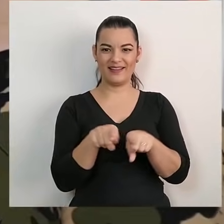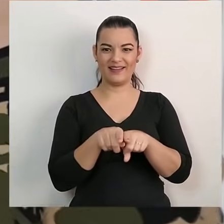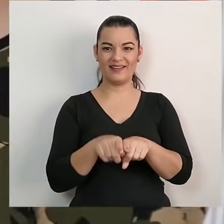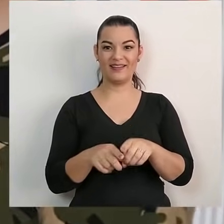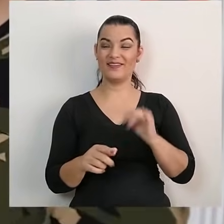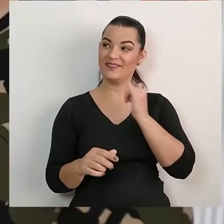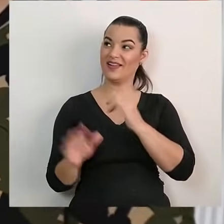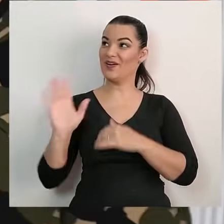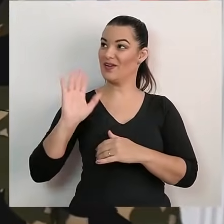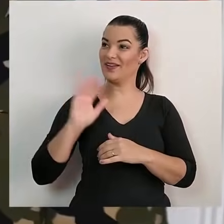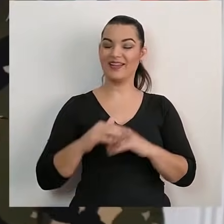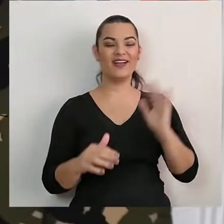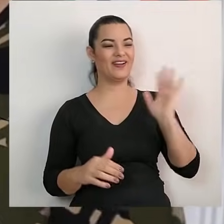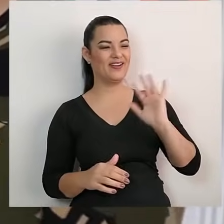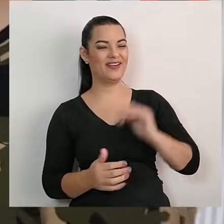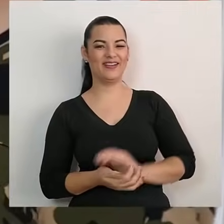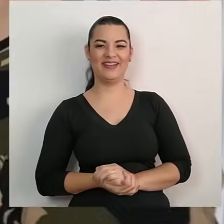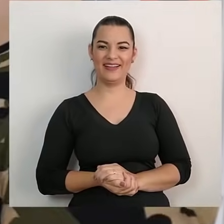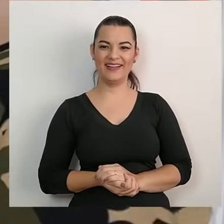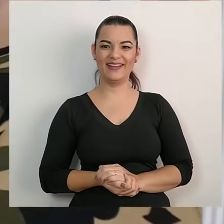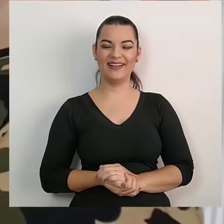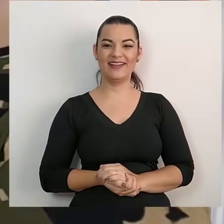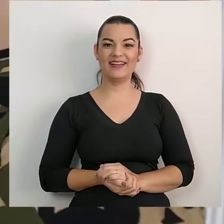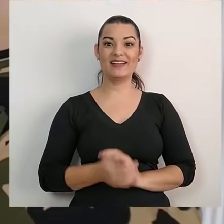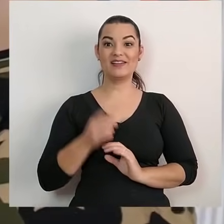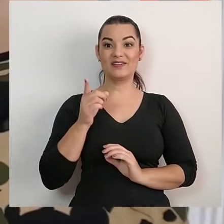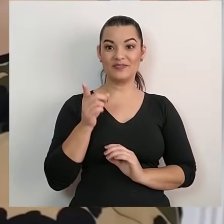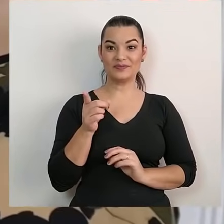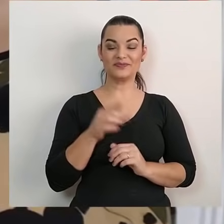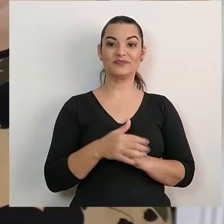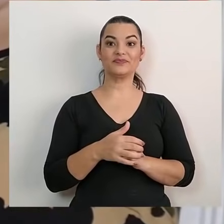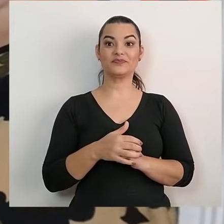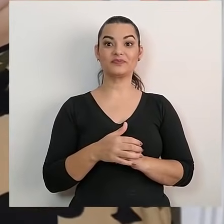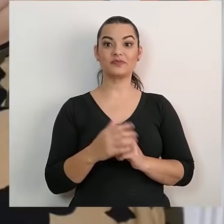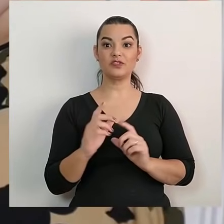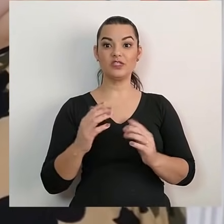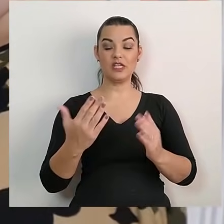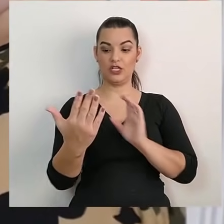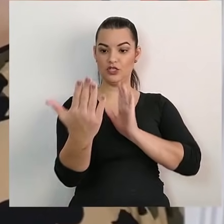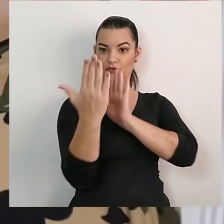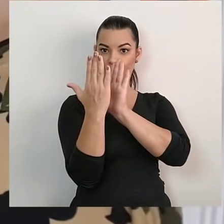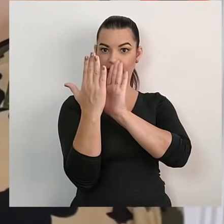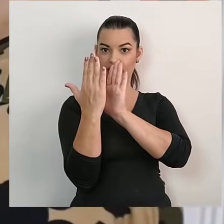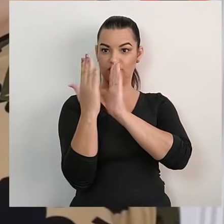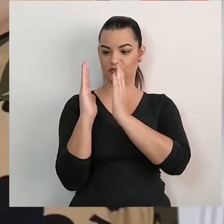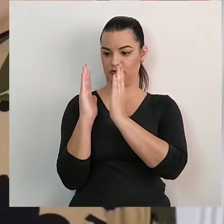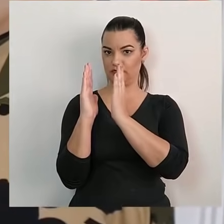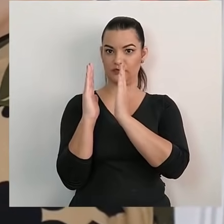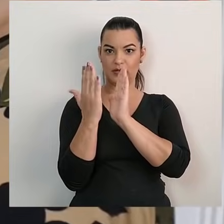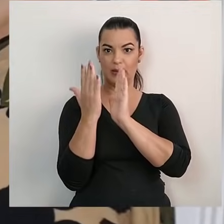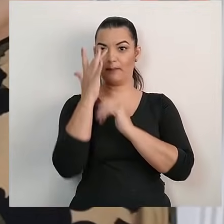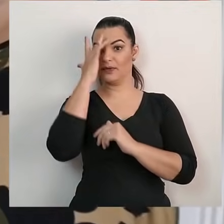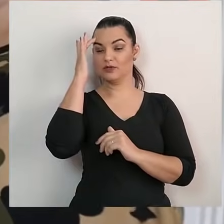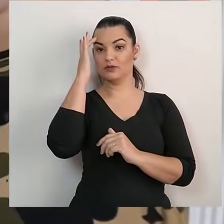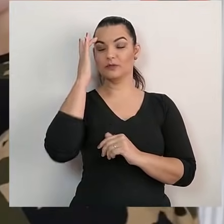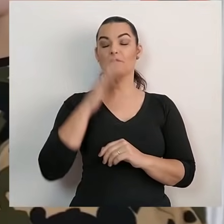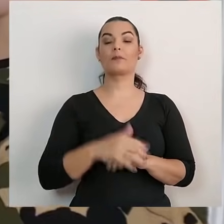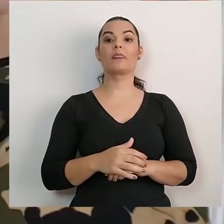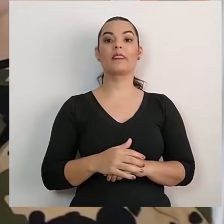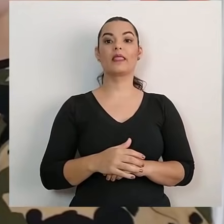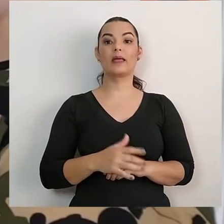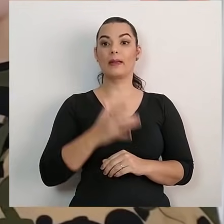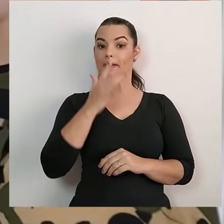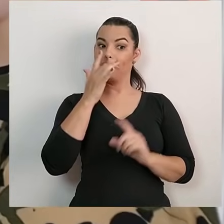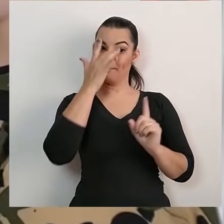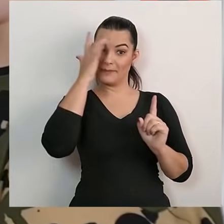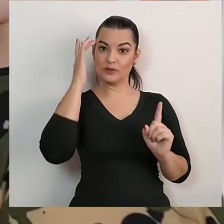ficar, fala oi, Léo. Oi. Você vai ficar frente a frente com a pessoa. A pessoa sorteia uma das